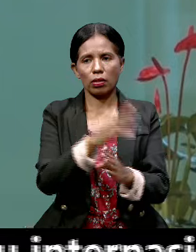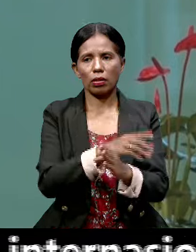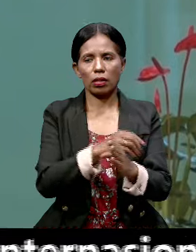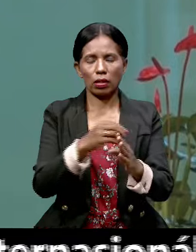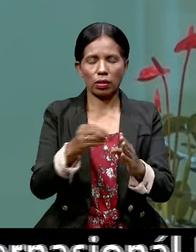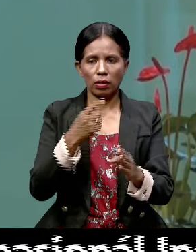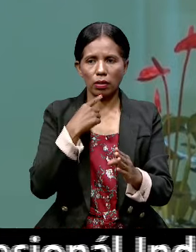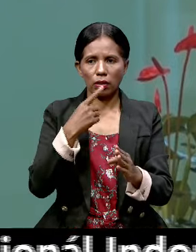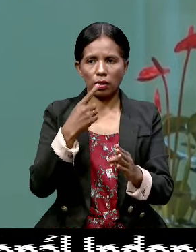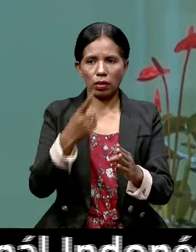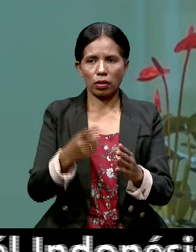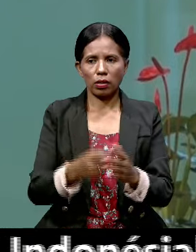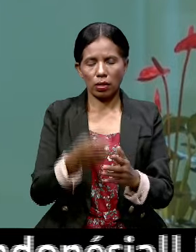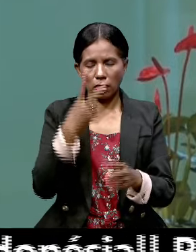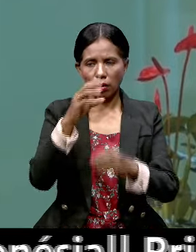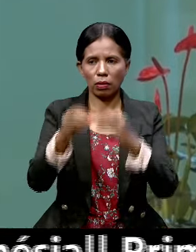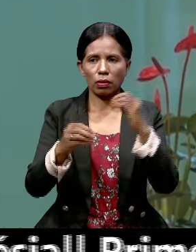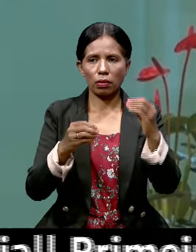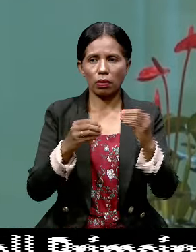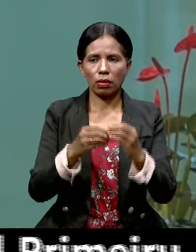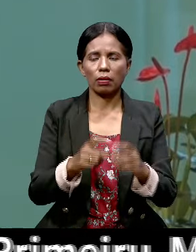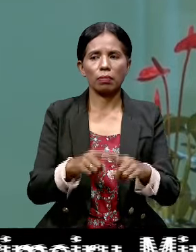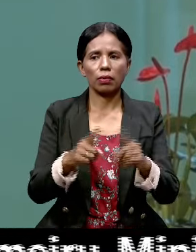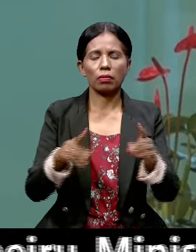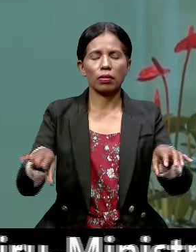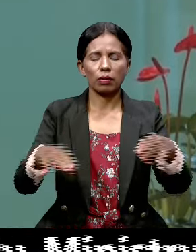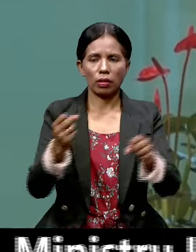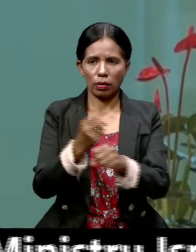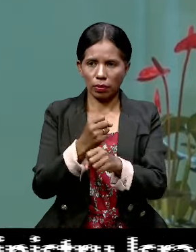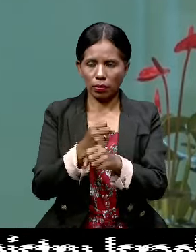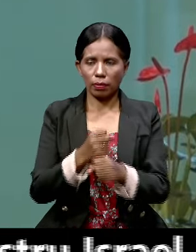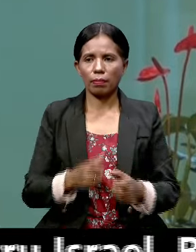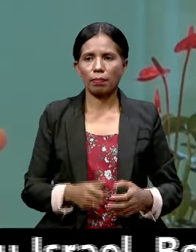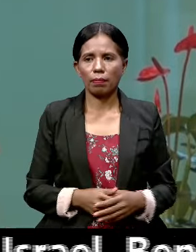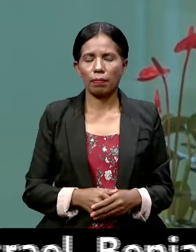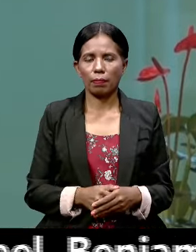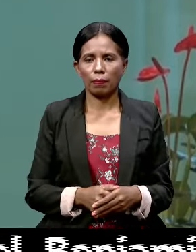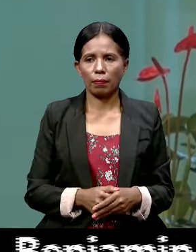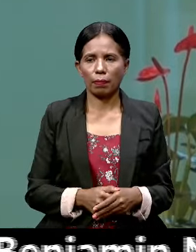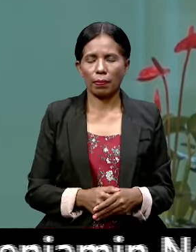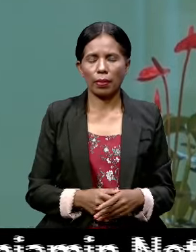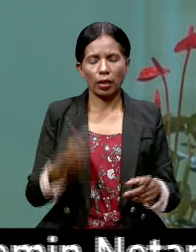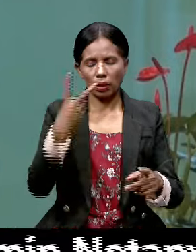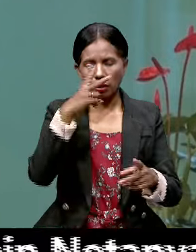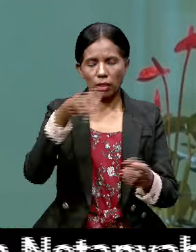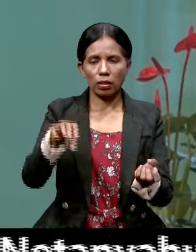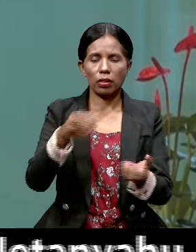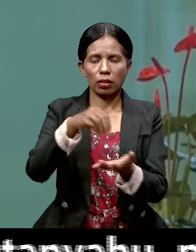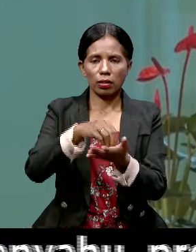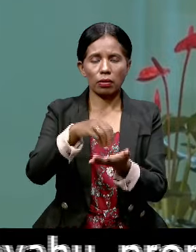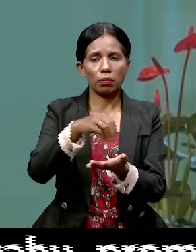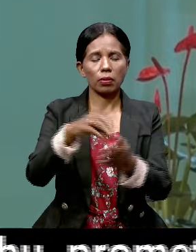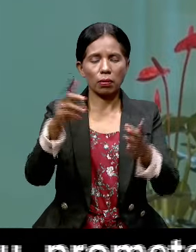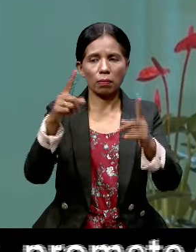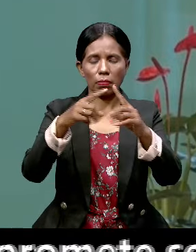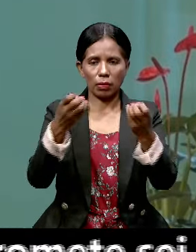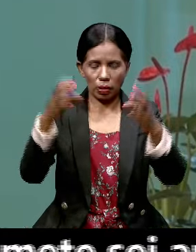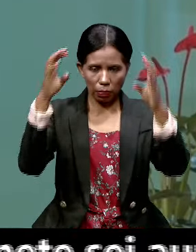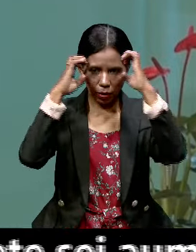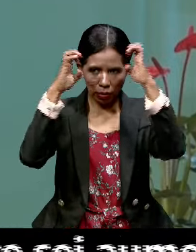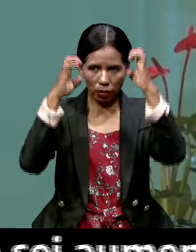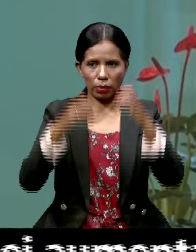diria, é sempre arriscado dizer isto, mas se uma pessoa tivesse escolher um setor em que apostar é o da educação. Educação. É a melhor maneira